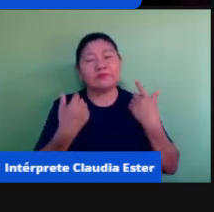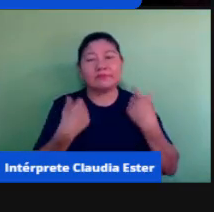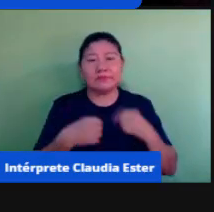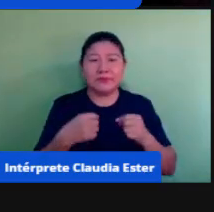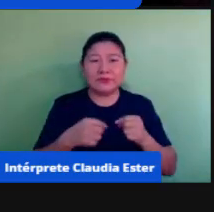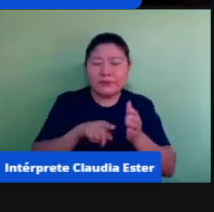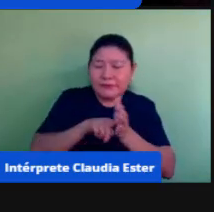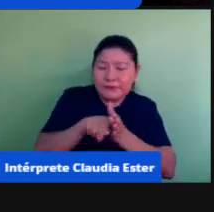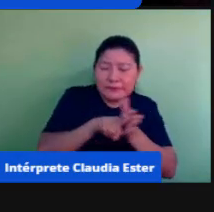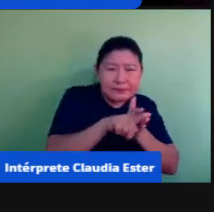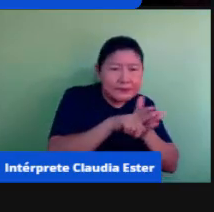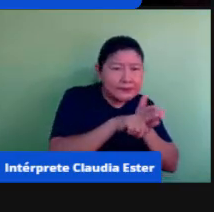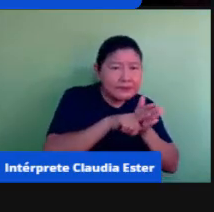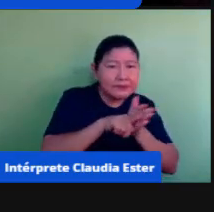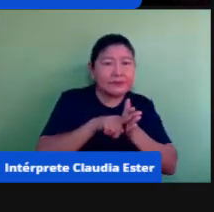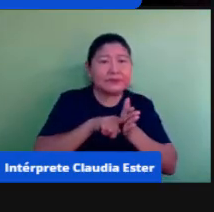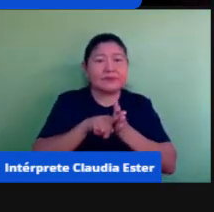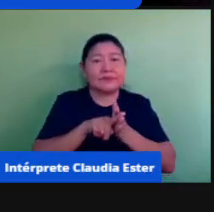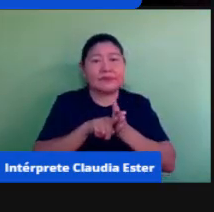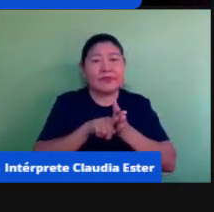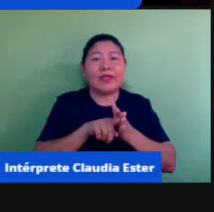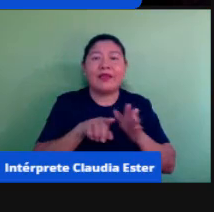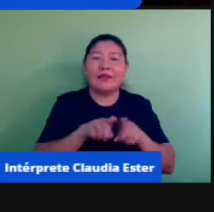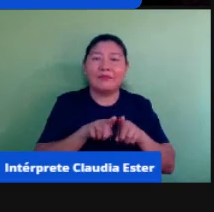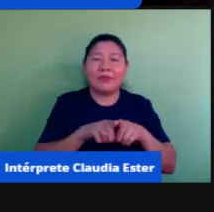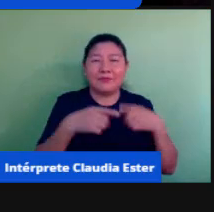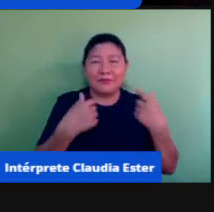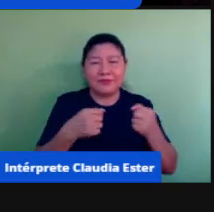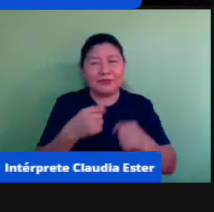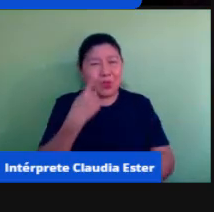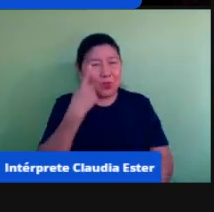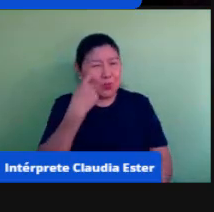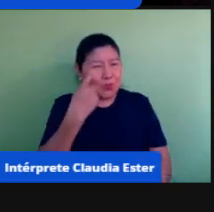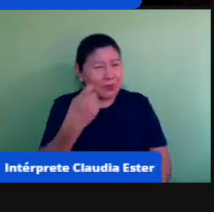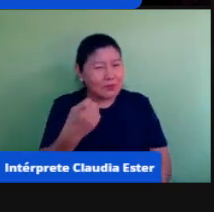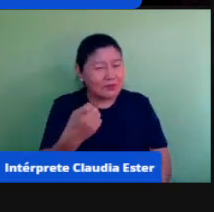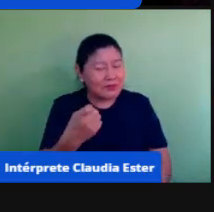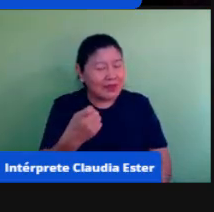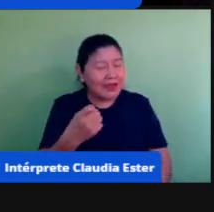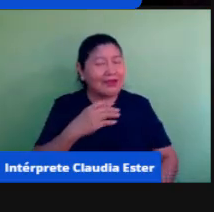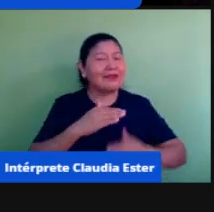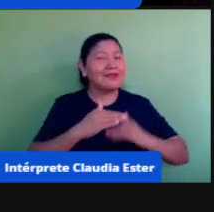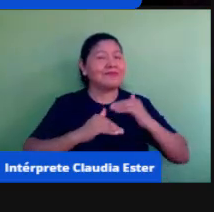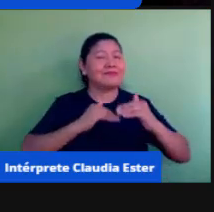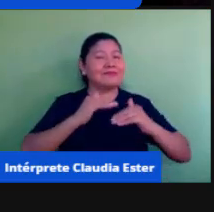né? Por sermos curiosos. Nessa atividade,